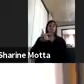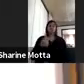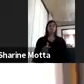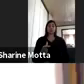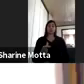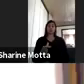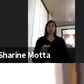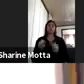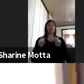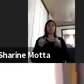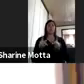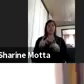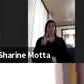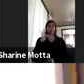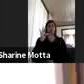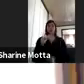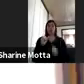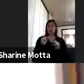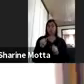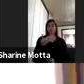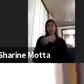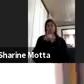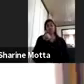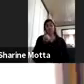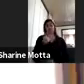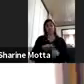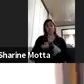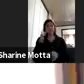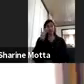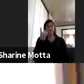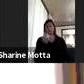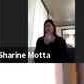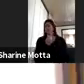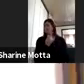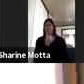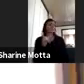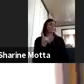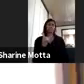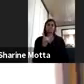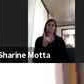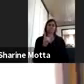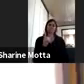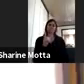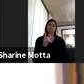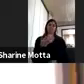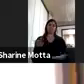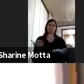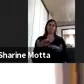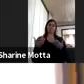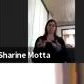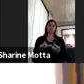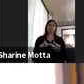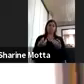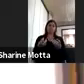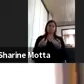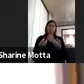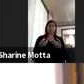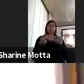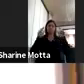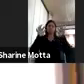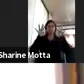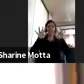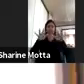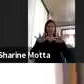mas não vai ser fácil. Não vai ser fácil porque a destruição está sendo colossal. E